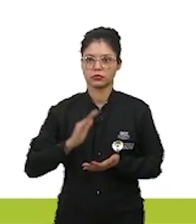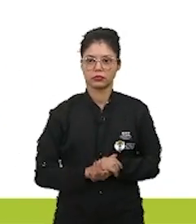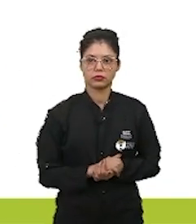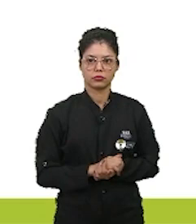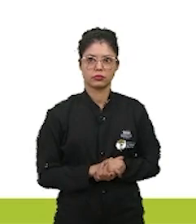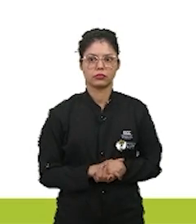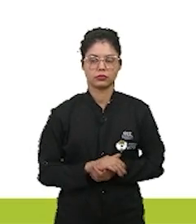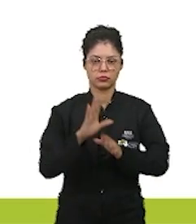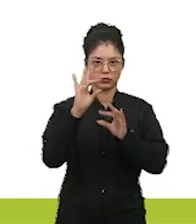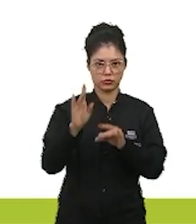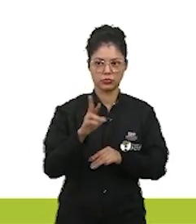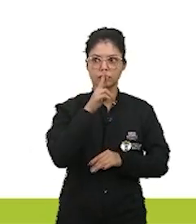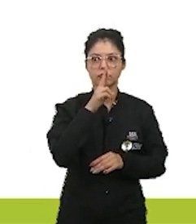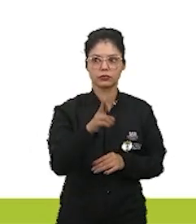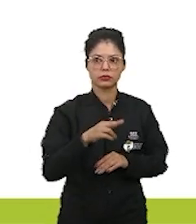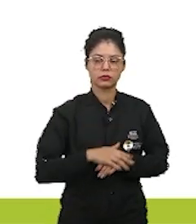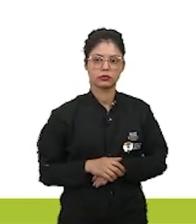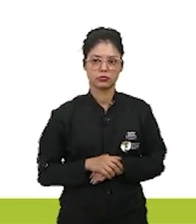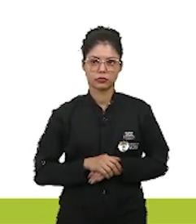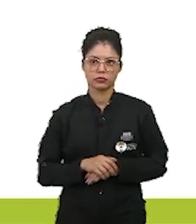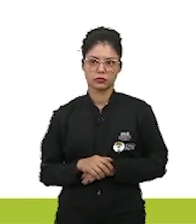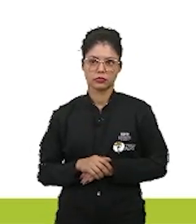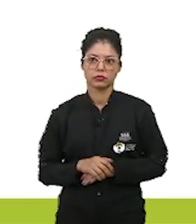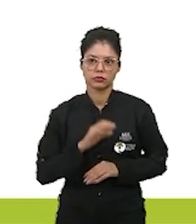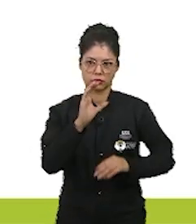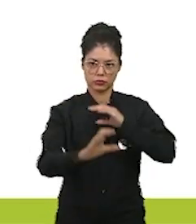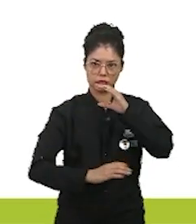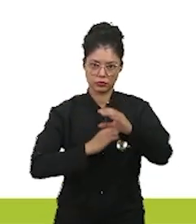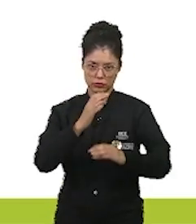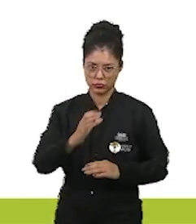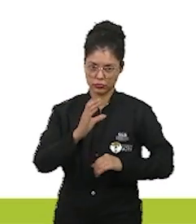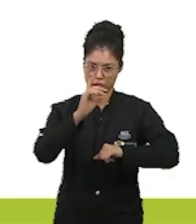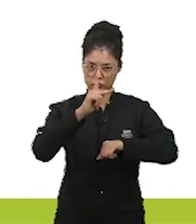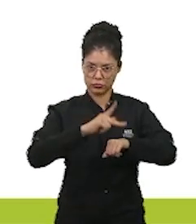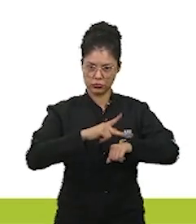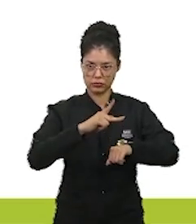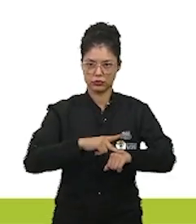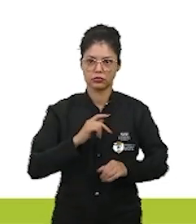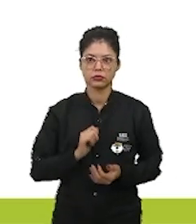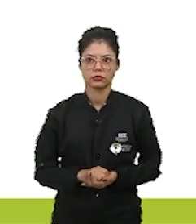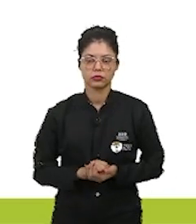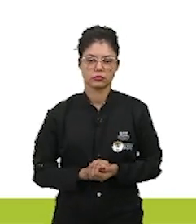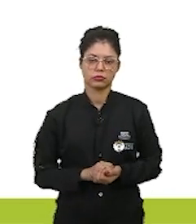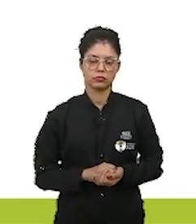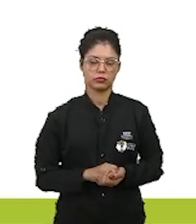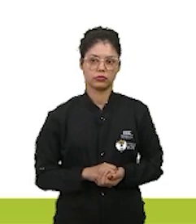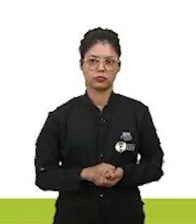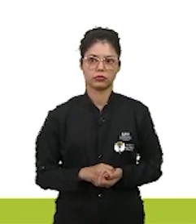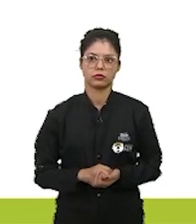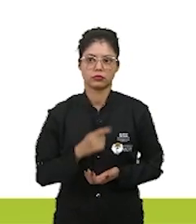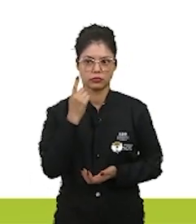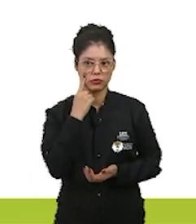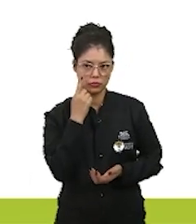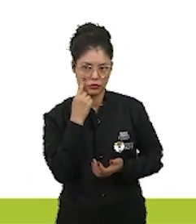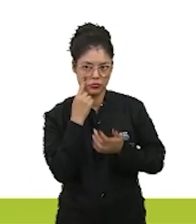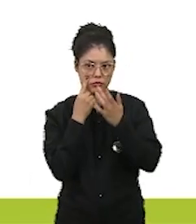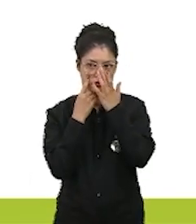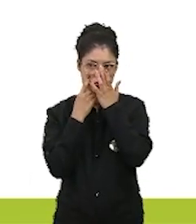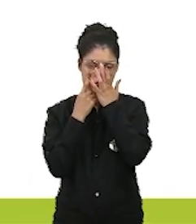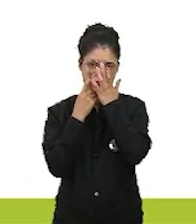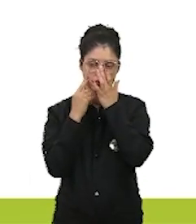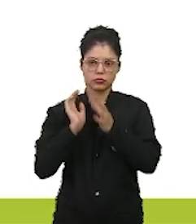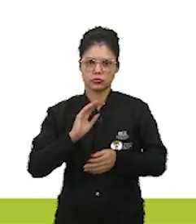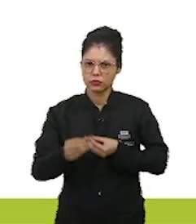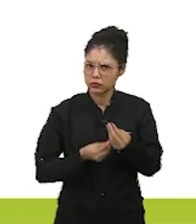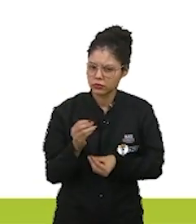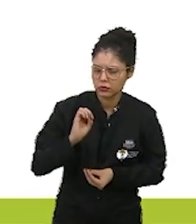E aqui, antes da gente responder aquela questão lá do início, é interessante também observar o ciclo das rochas. Tá? Então,